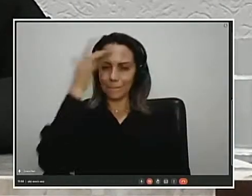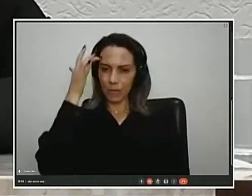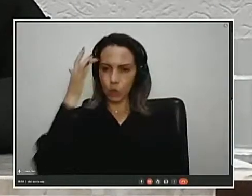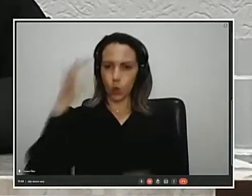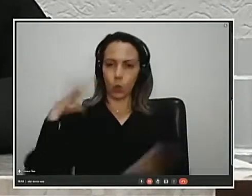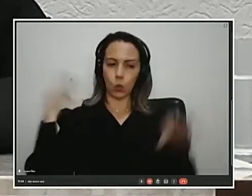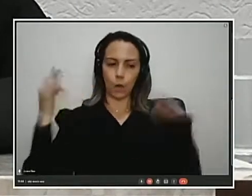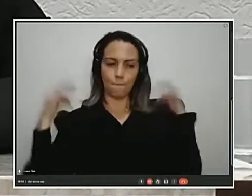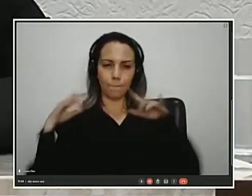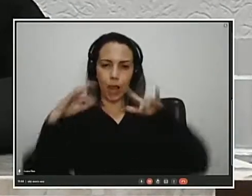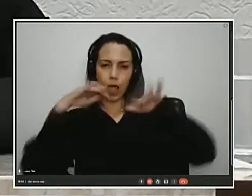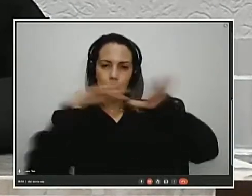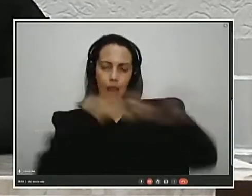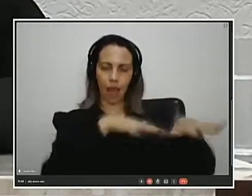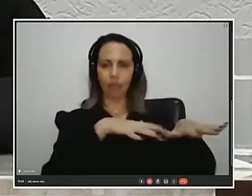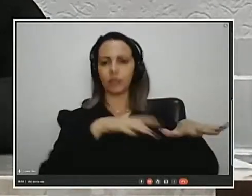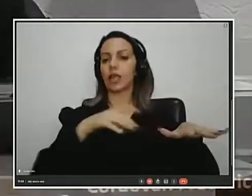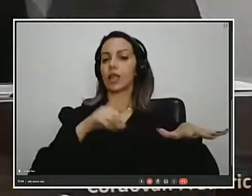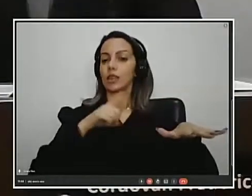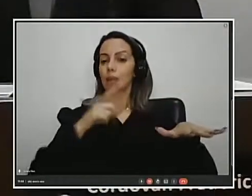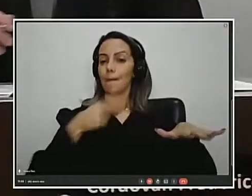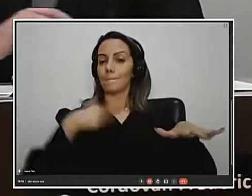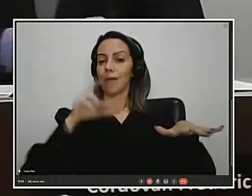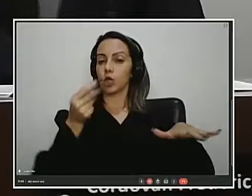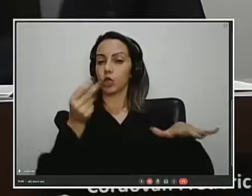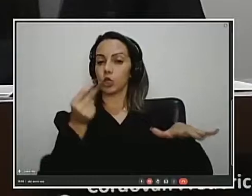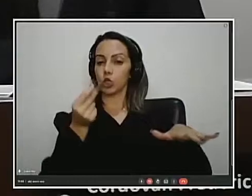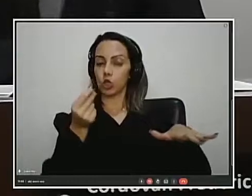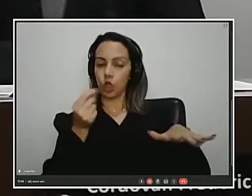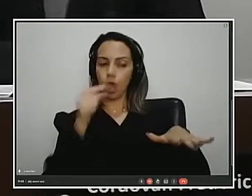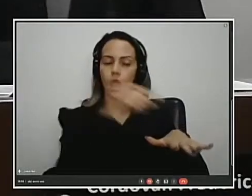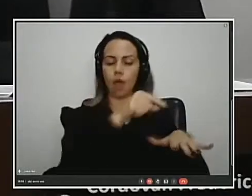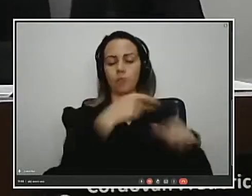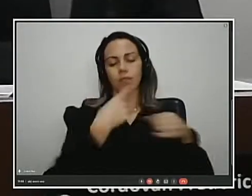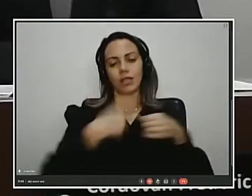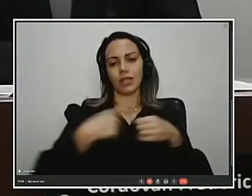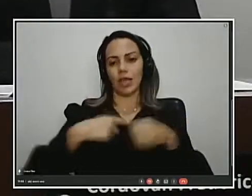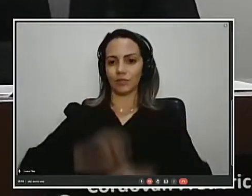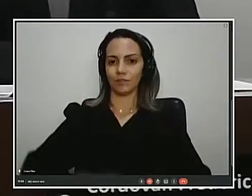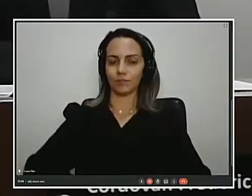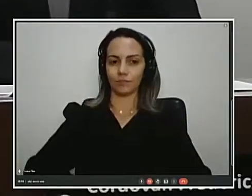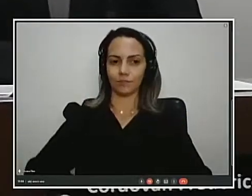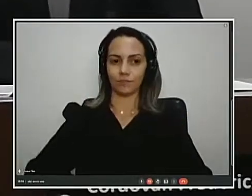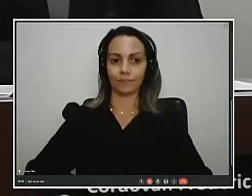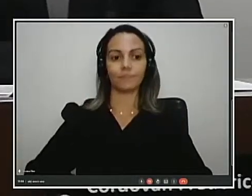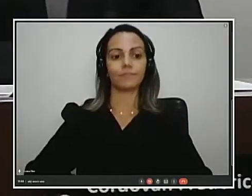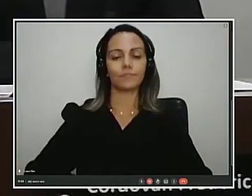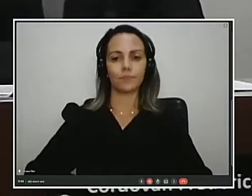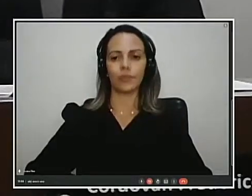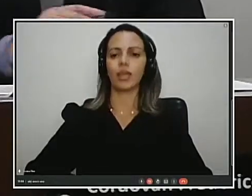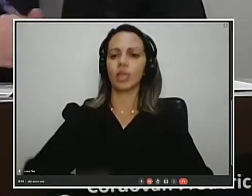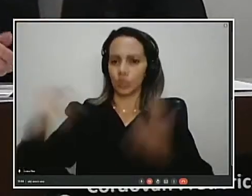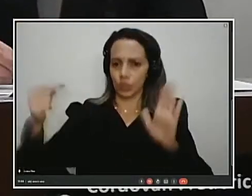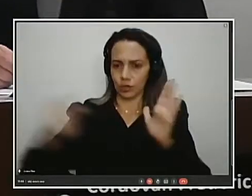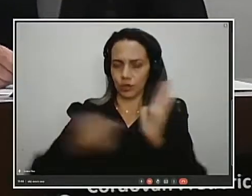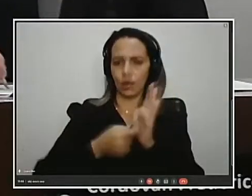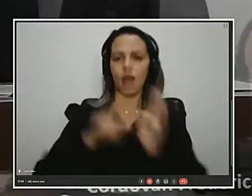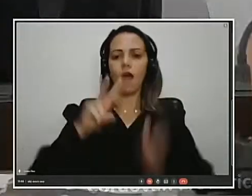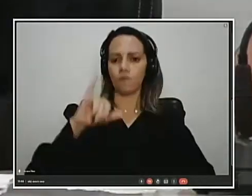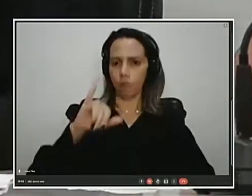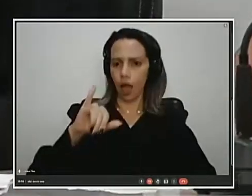cidade. Fim do expediente, senhor presidente. As indicações serão remetidas aos